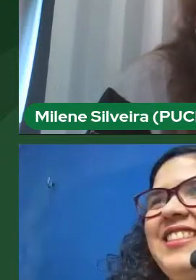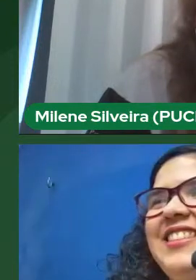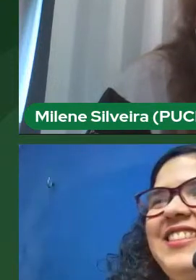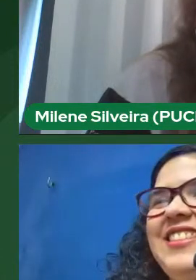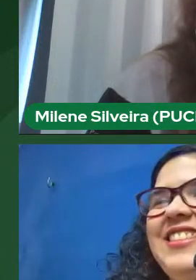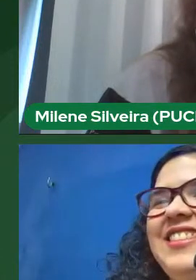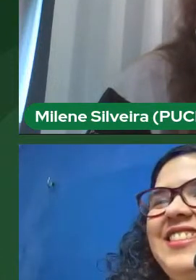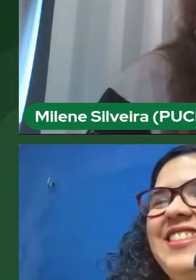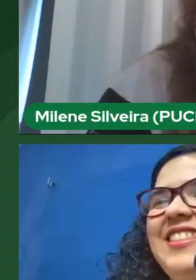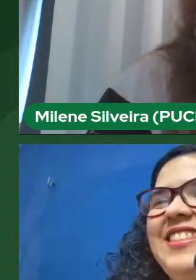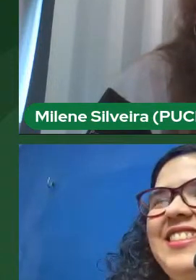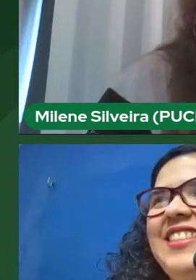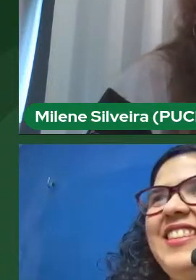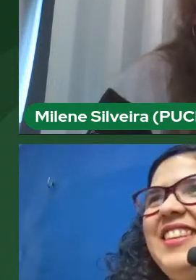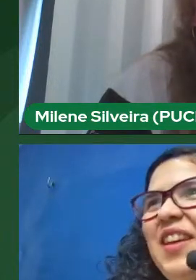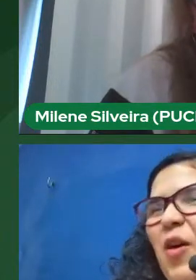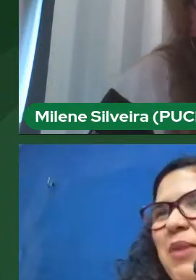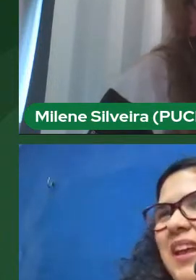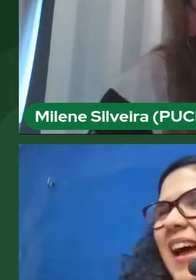a comunidade.